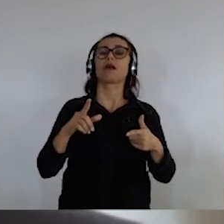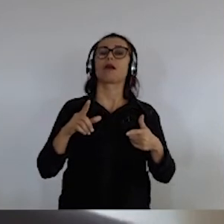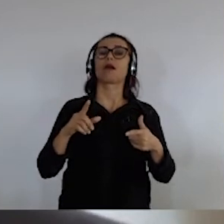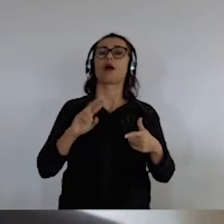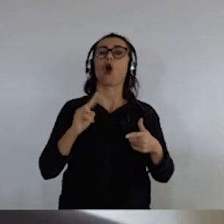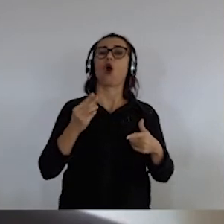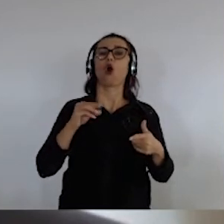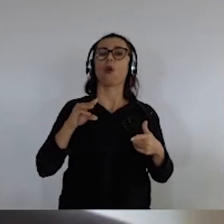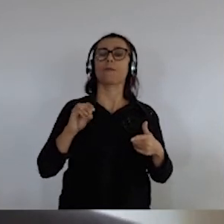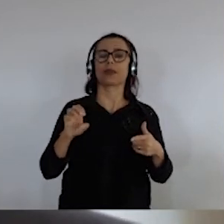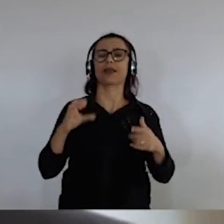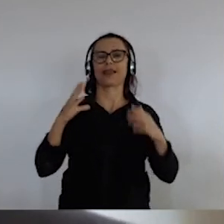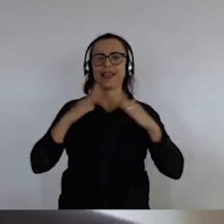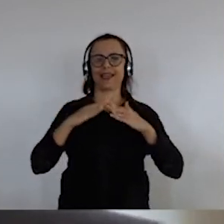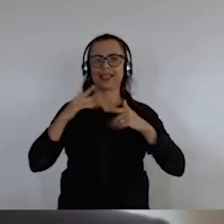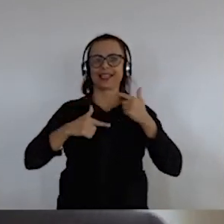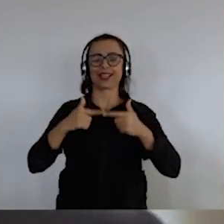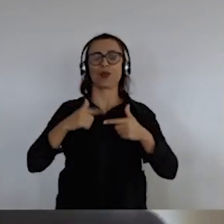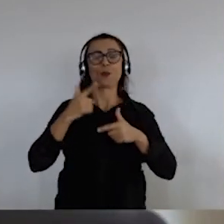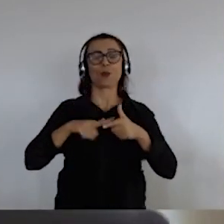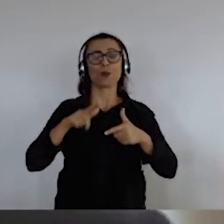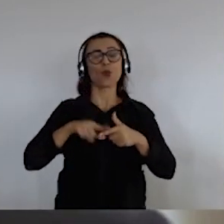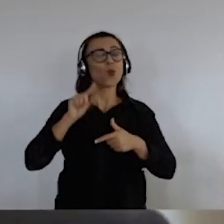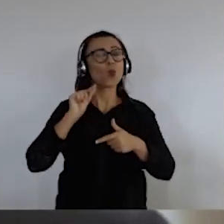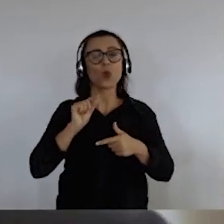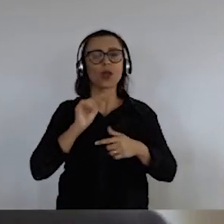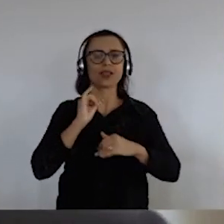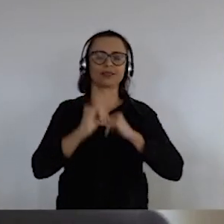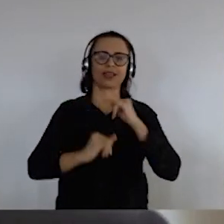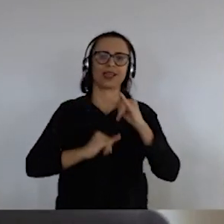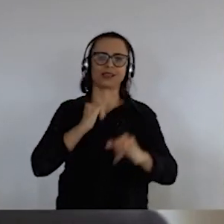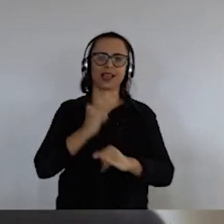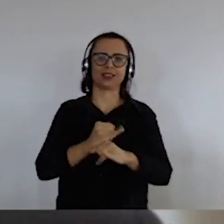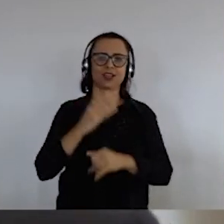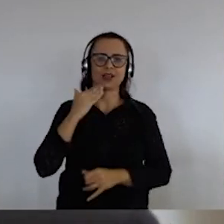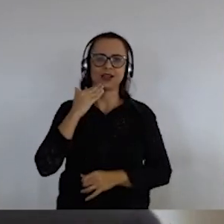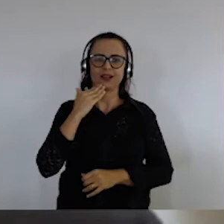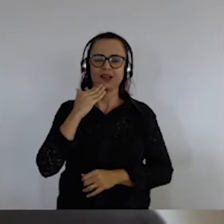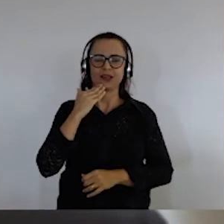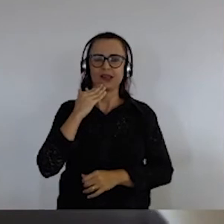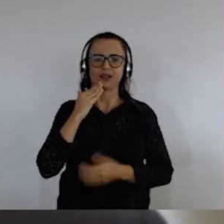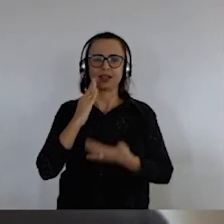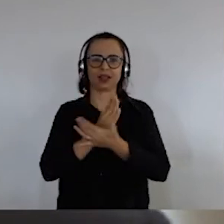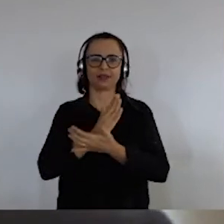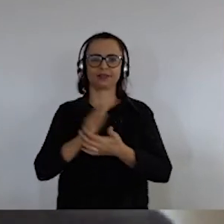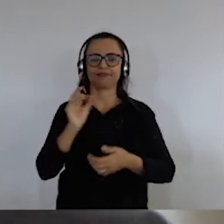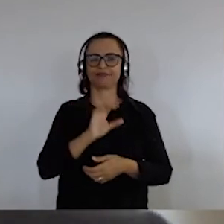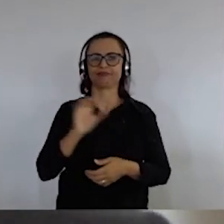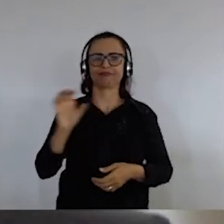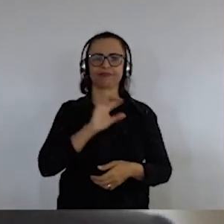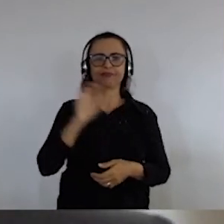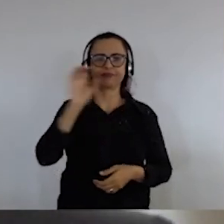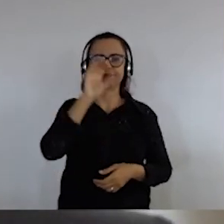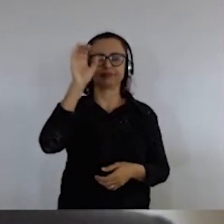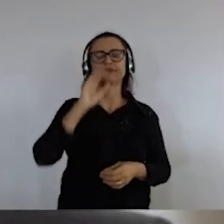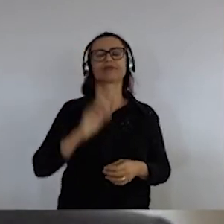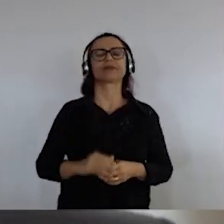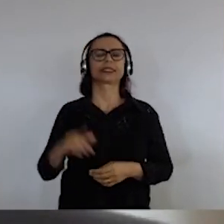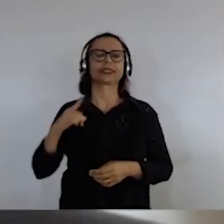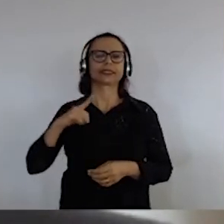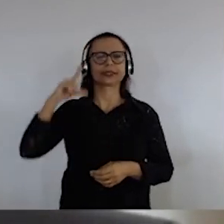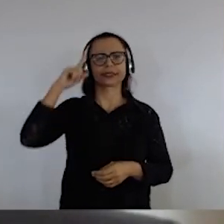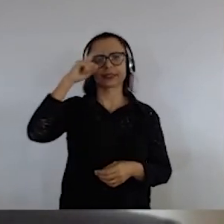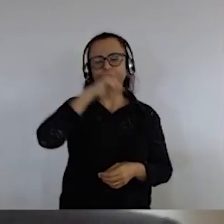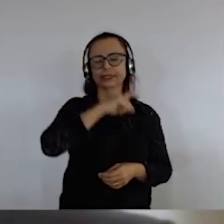má qualidade da internet em algumas regiões do estado. colegas que têm